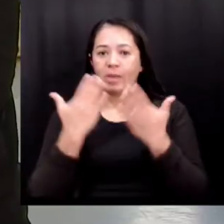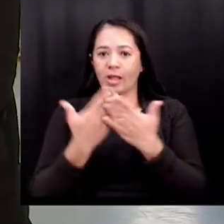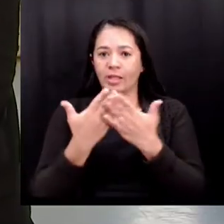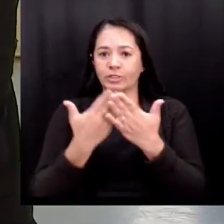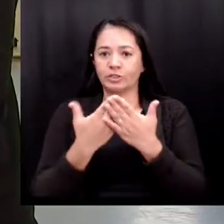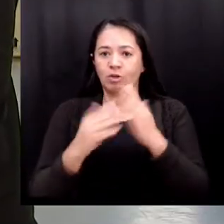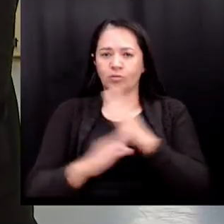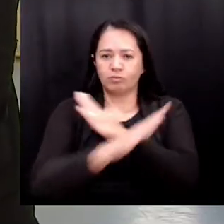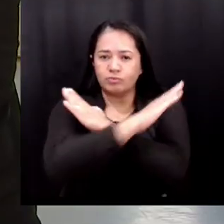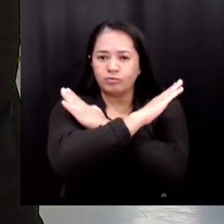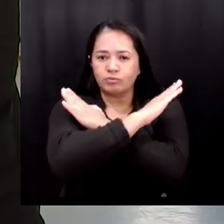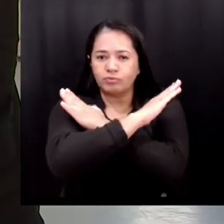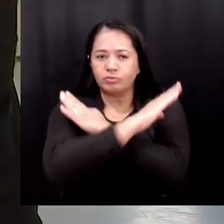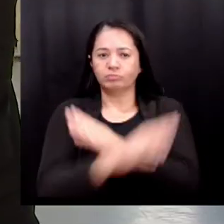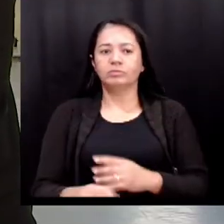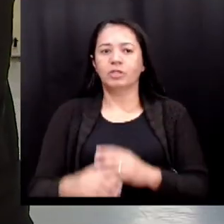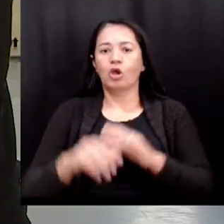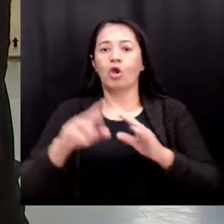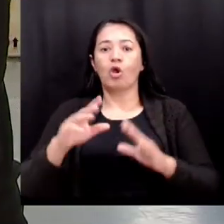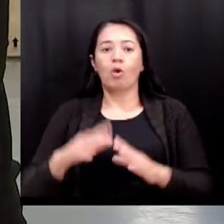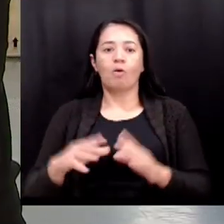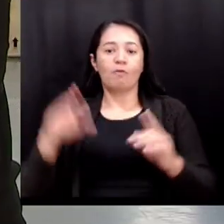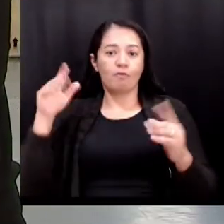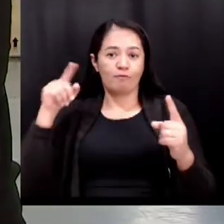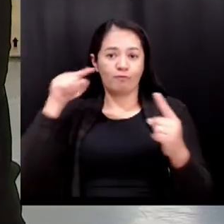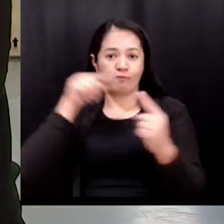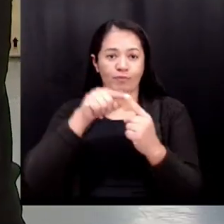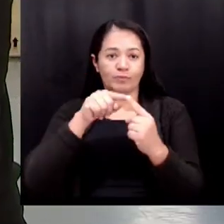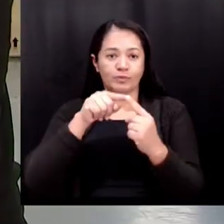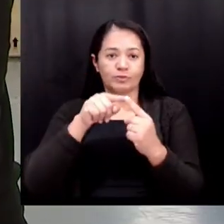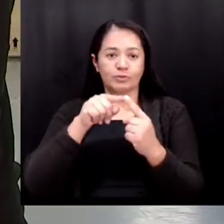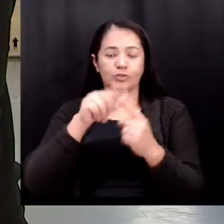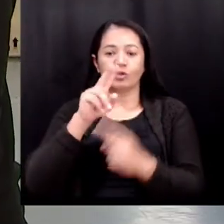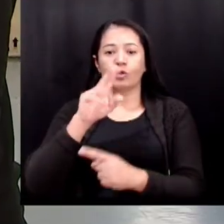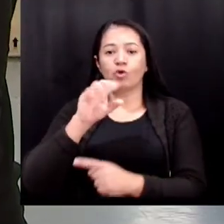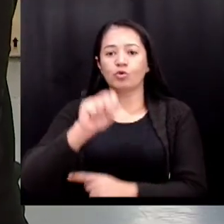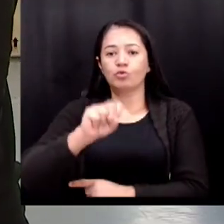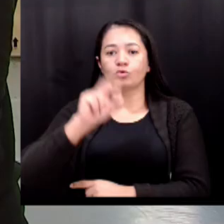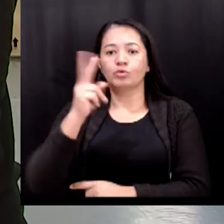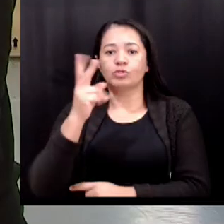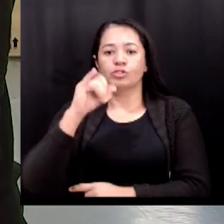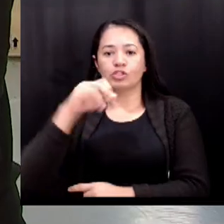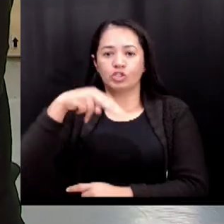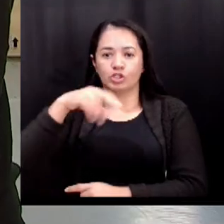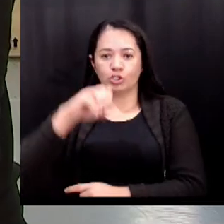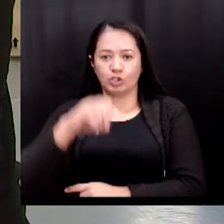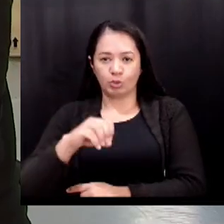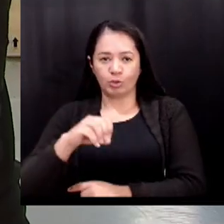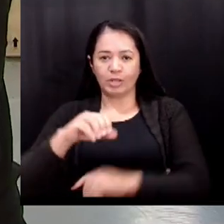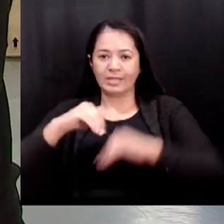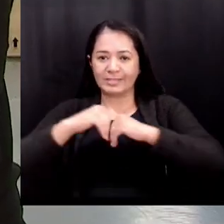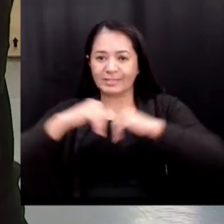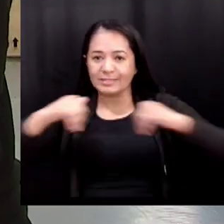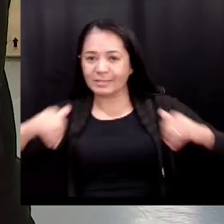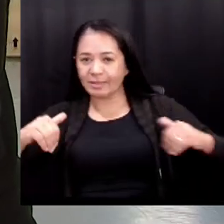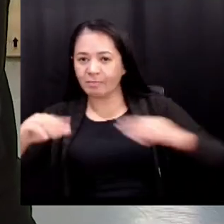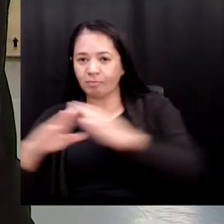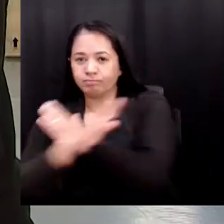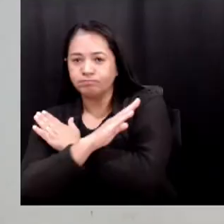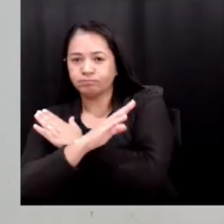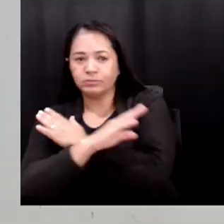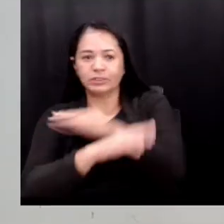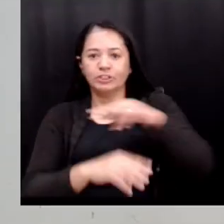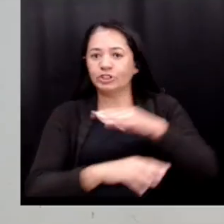com ênfase no Shinobi no Jutsu. Então não há essa separação, samurai, ninja, era uma coisa